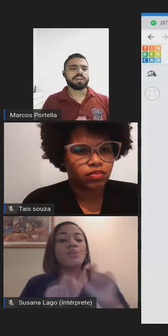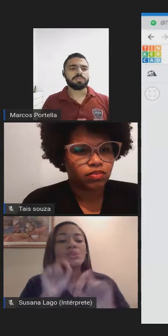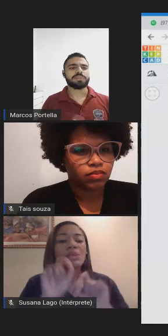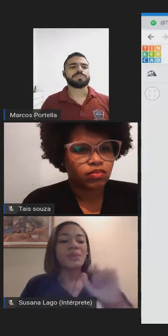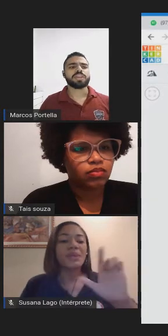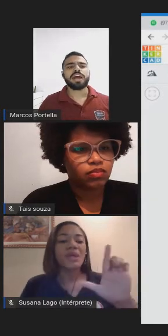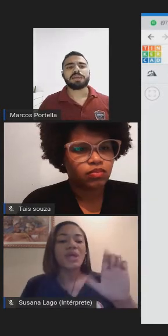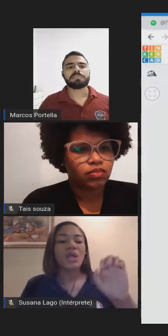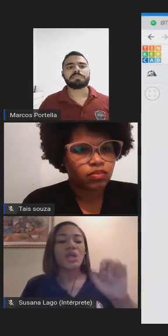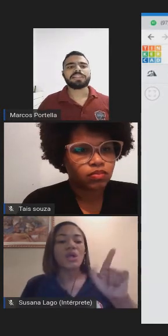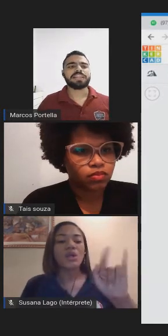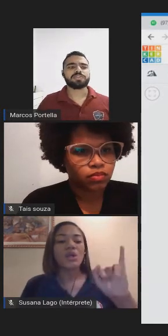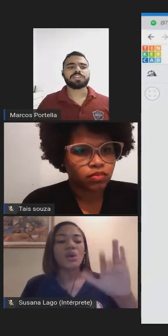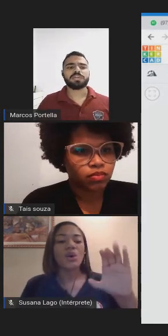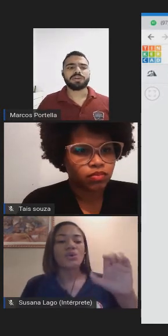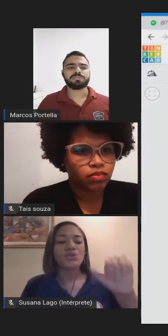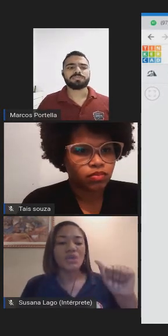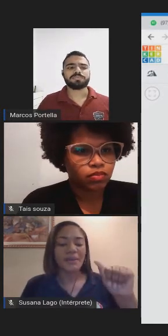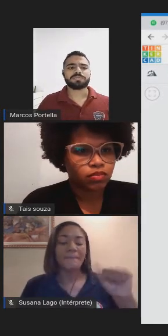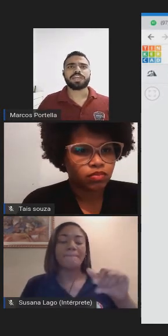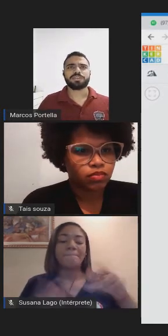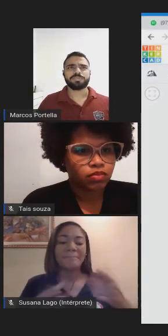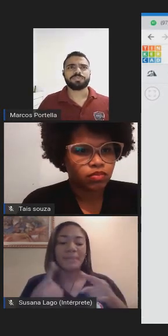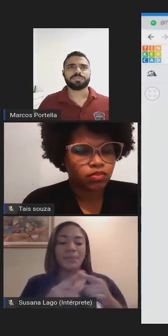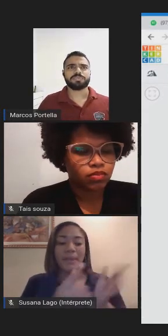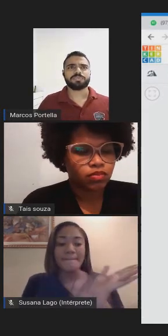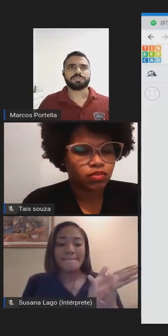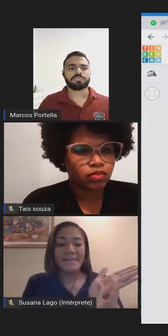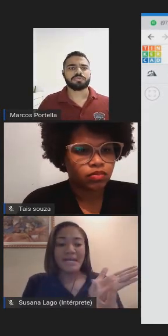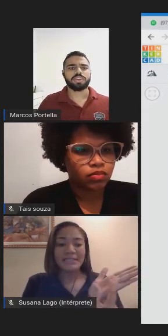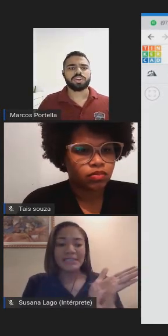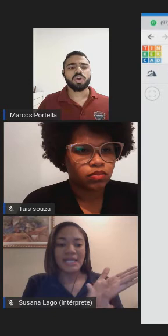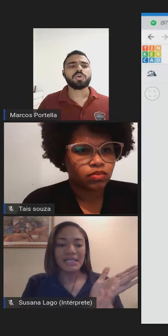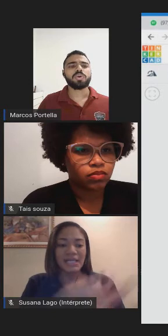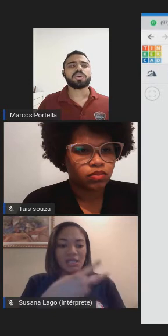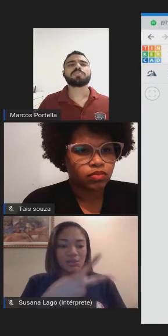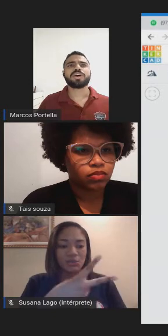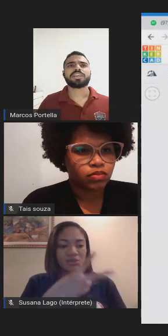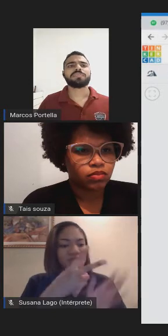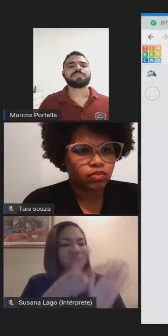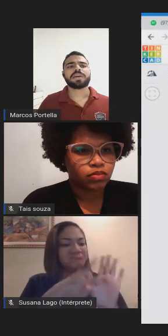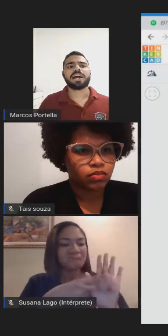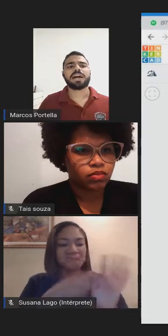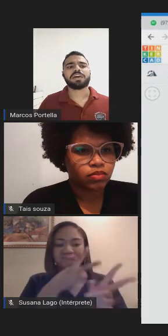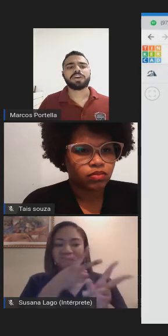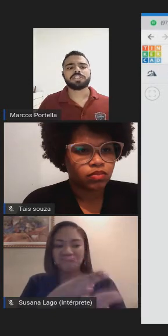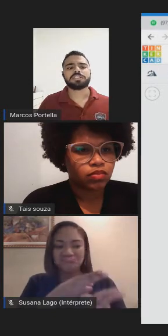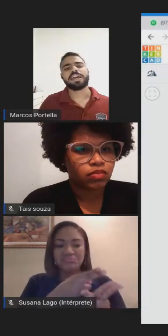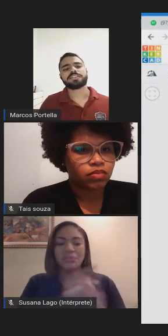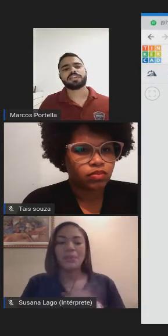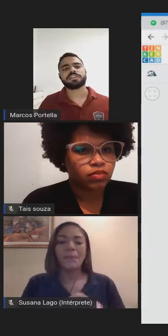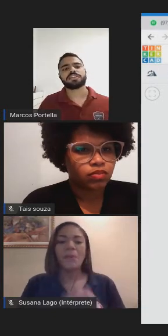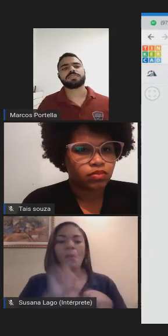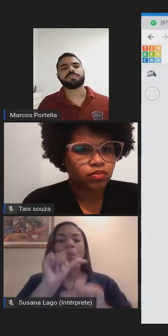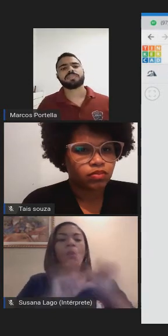Por quê? Ó bem, a bateria dos dois é igual, certo? O que mudou aqui? A corrente